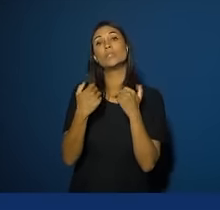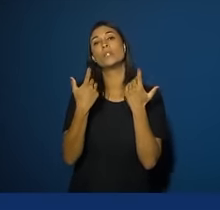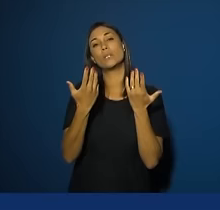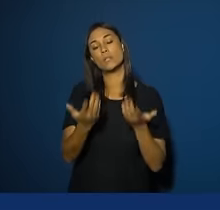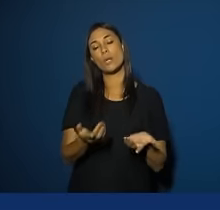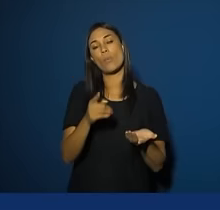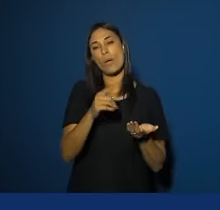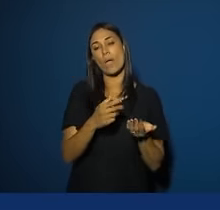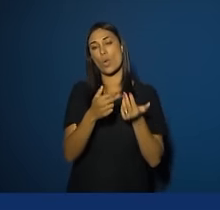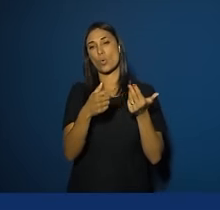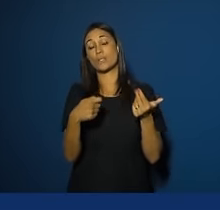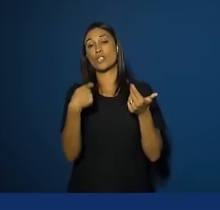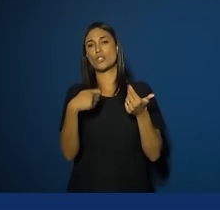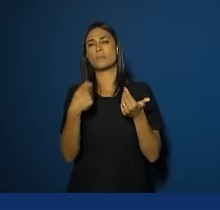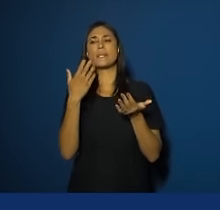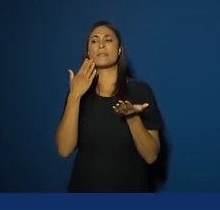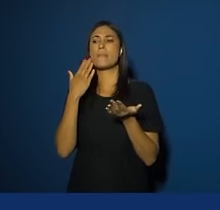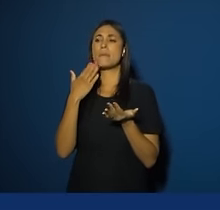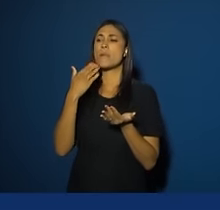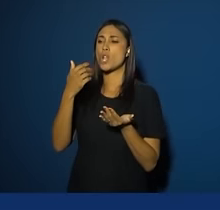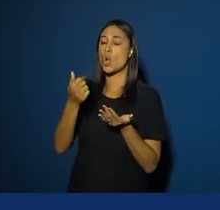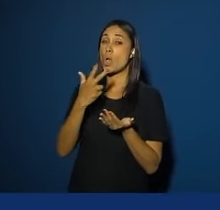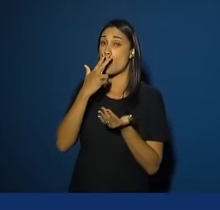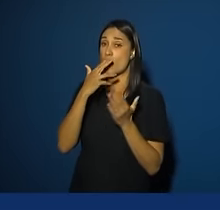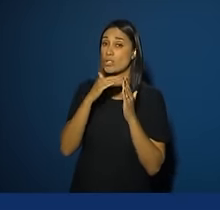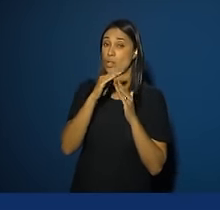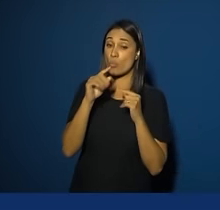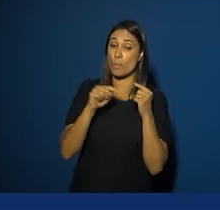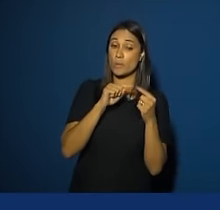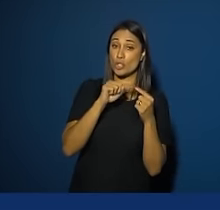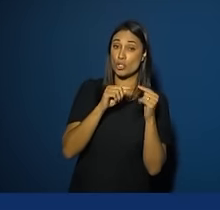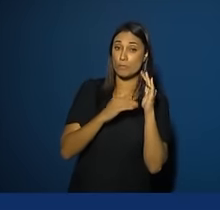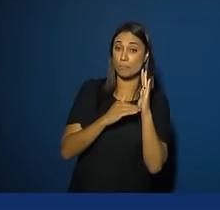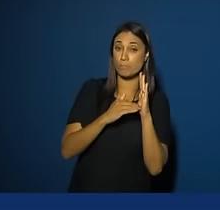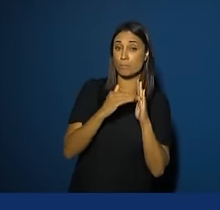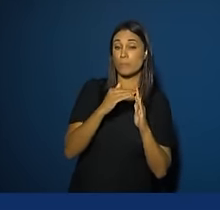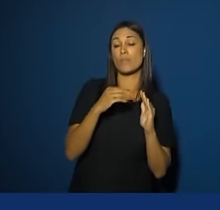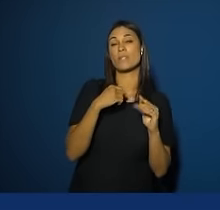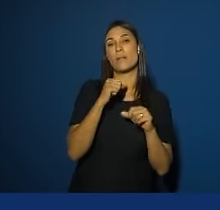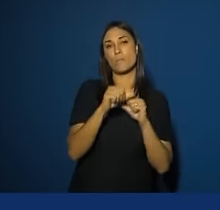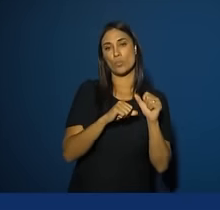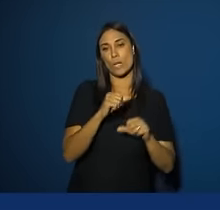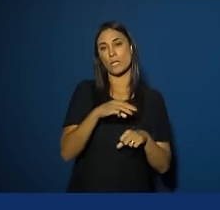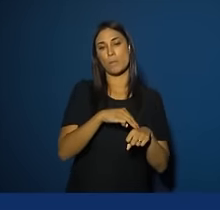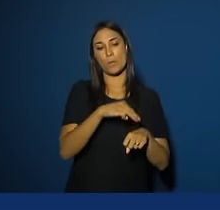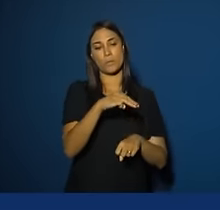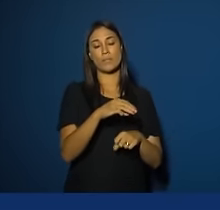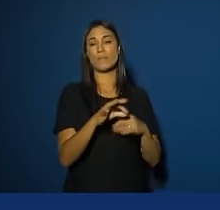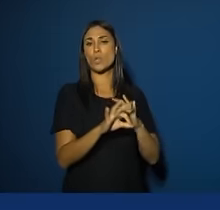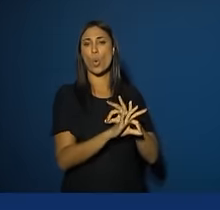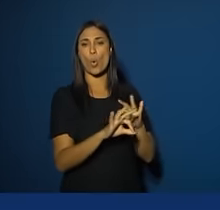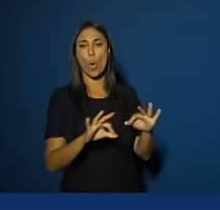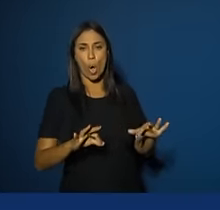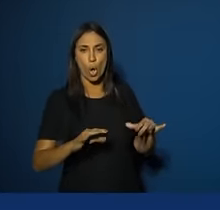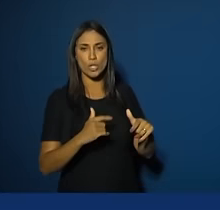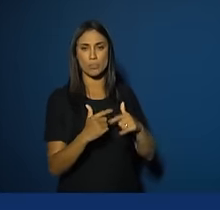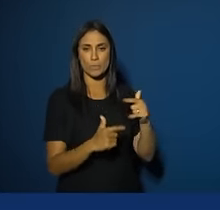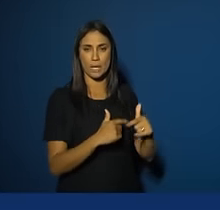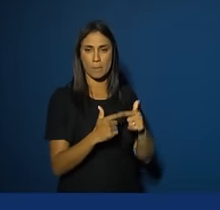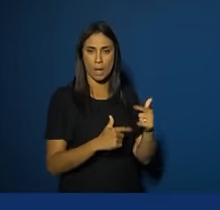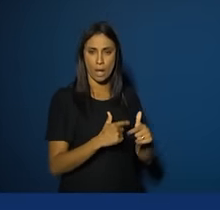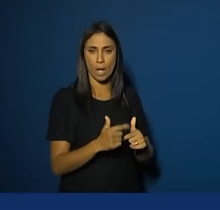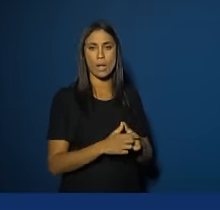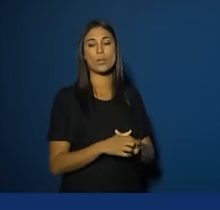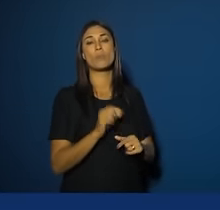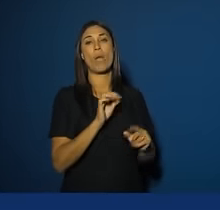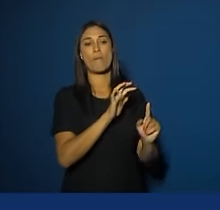algo que a gente ainda tem que endereçar melhor. Eu acho que a meta vai ser mudada pelo ministro, que está fazendo um belo trabalho, o mais tarde